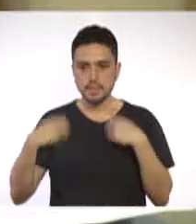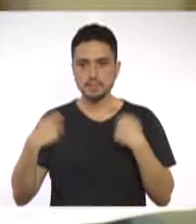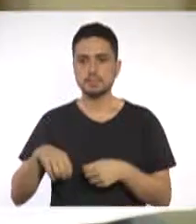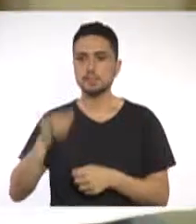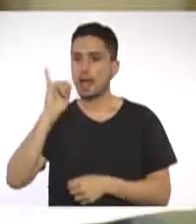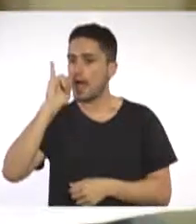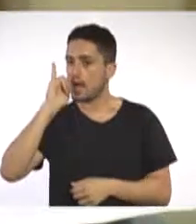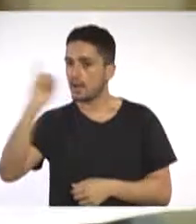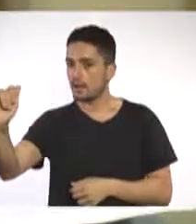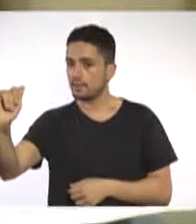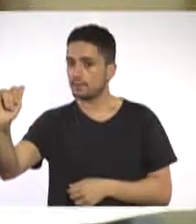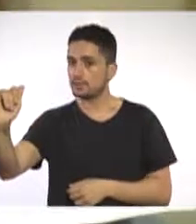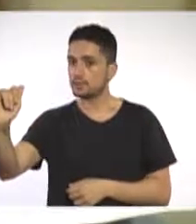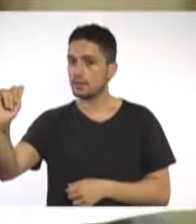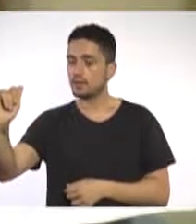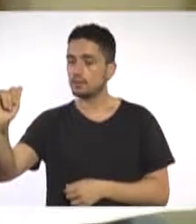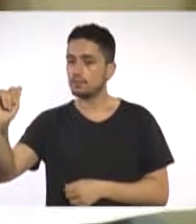Ministério Público.